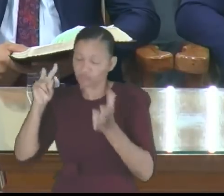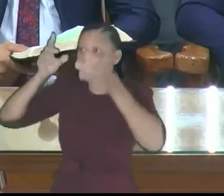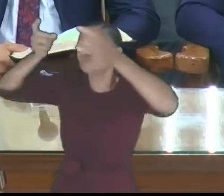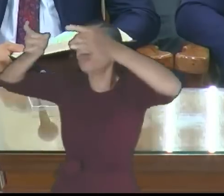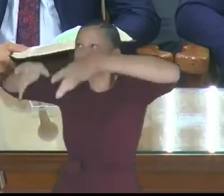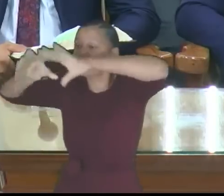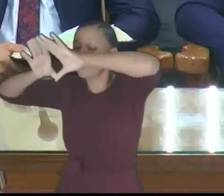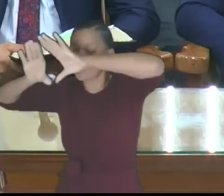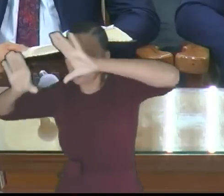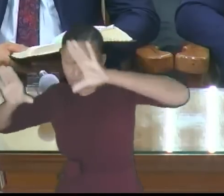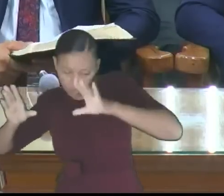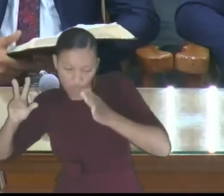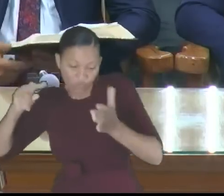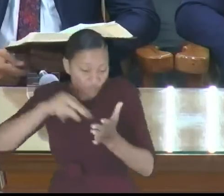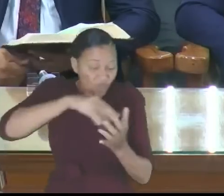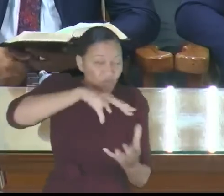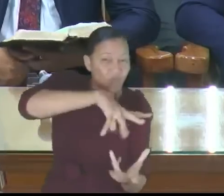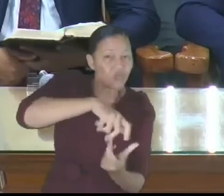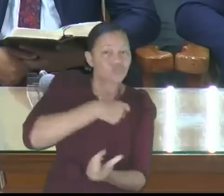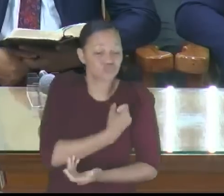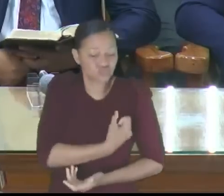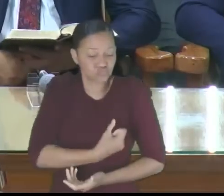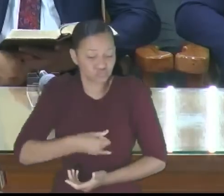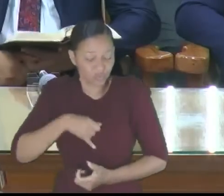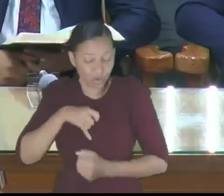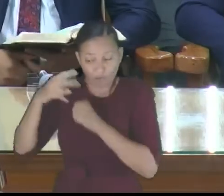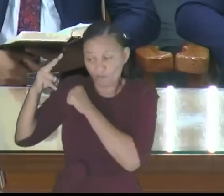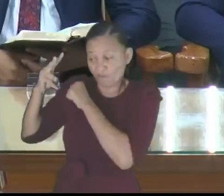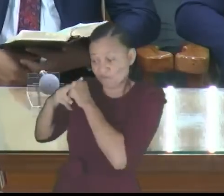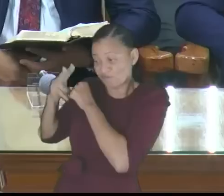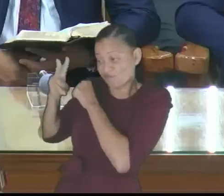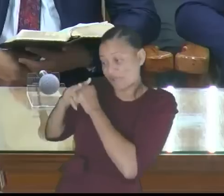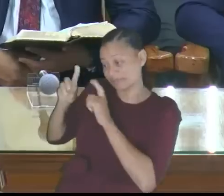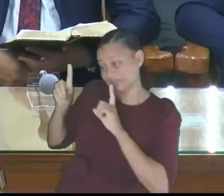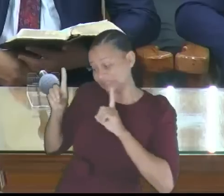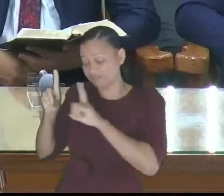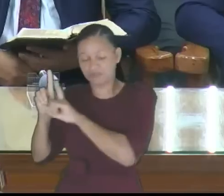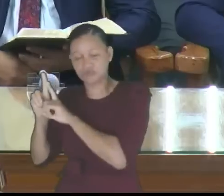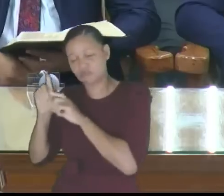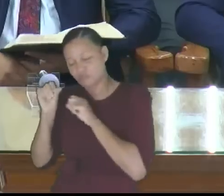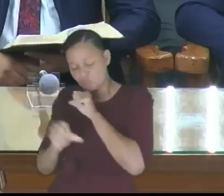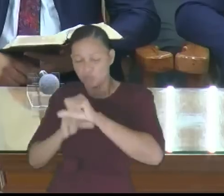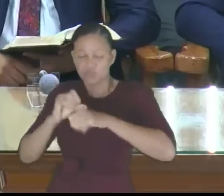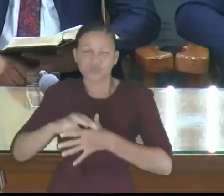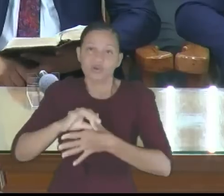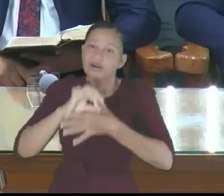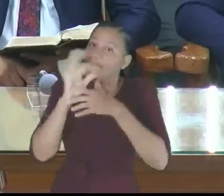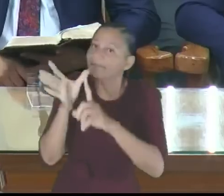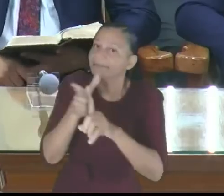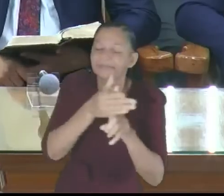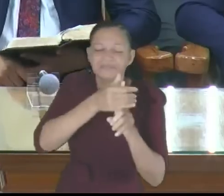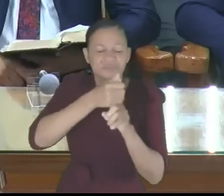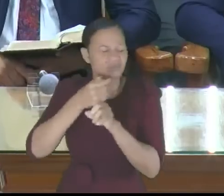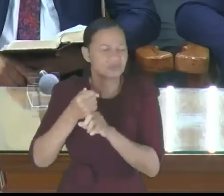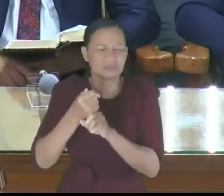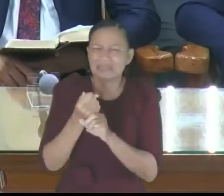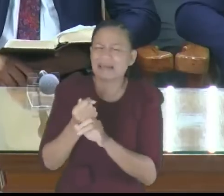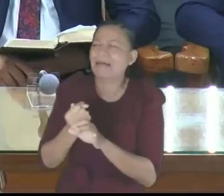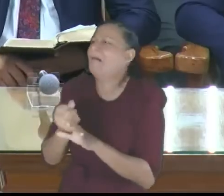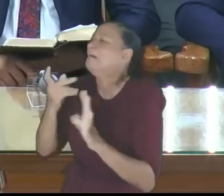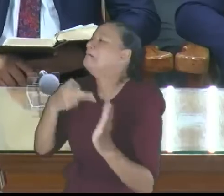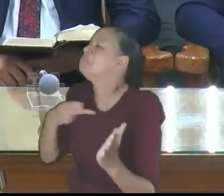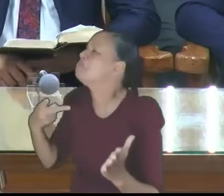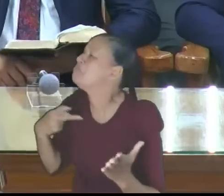João 1,14, São João disse, e o verbo se fez carne. Então, é um mistério. Pastor, me